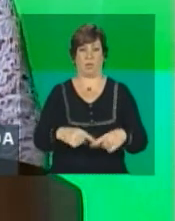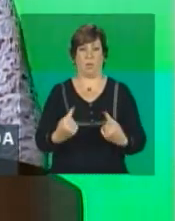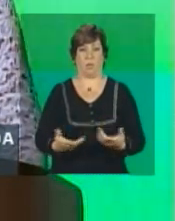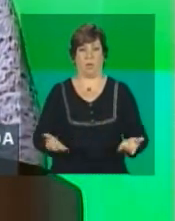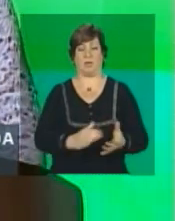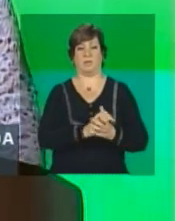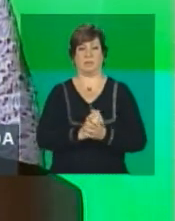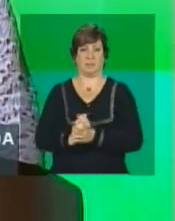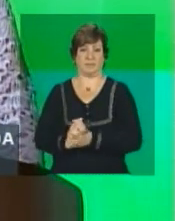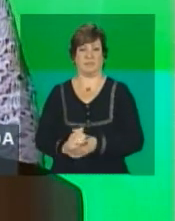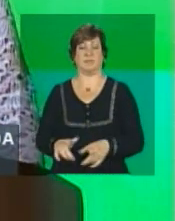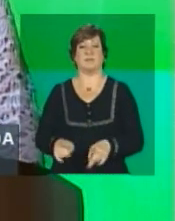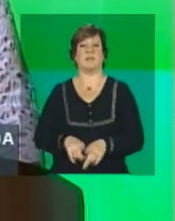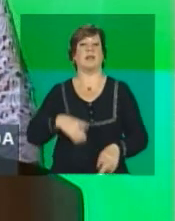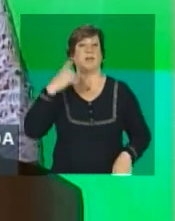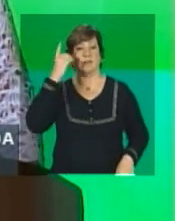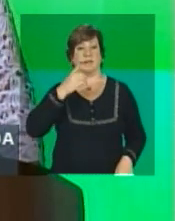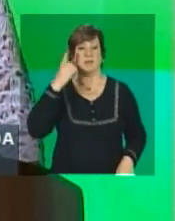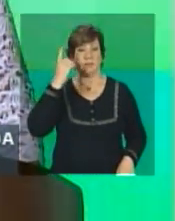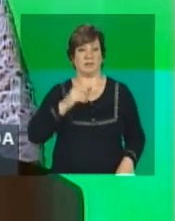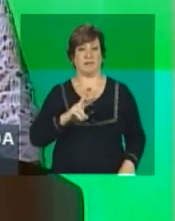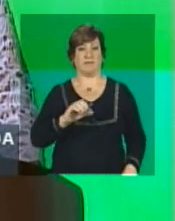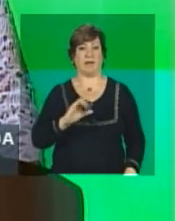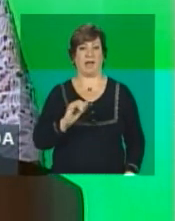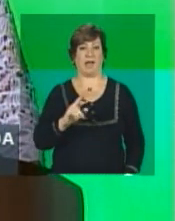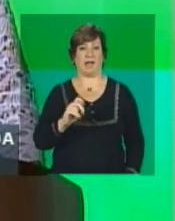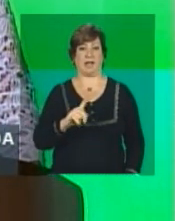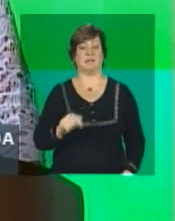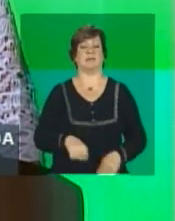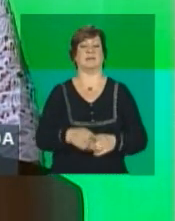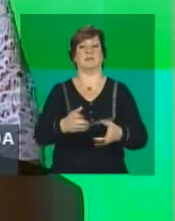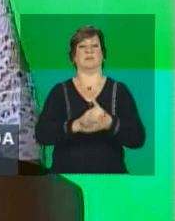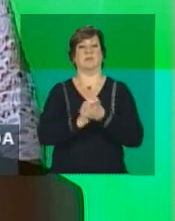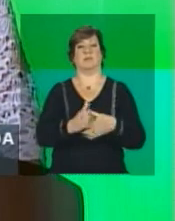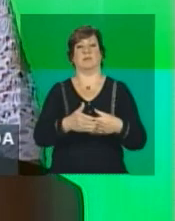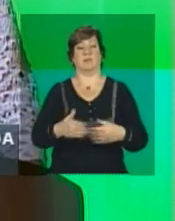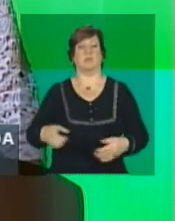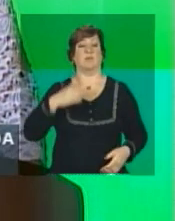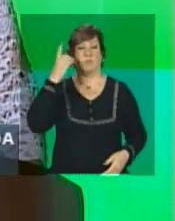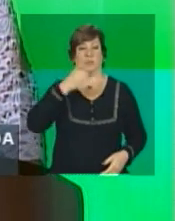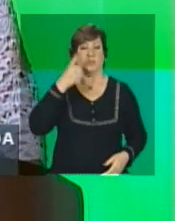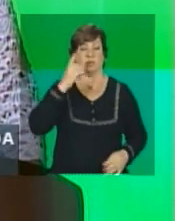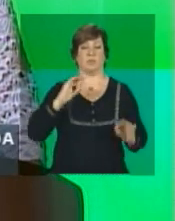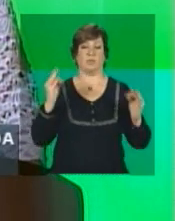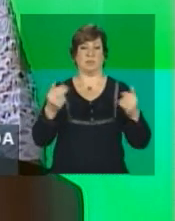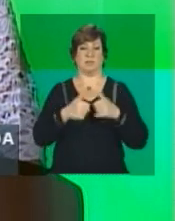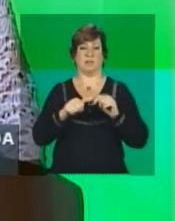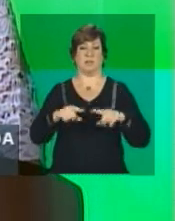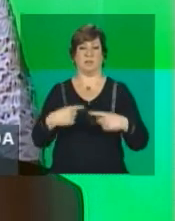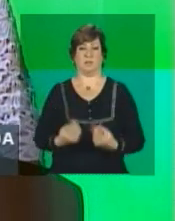Deputado Cândido Vacareza, em nome de quem cumprimento as deputadas e as deputadas aqui presentes. Meu